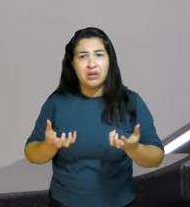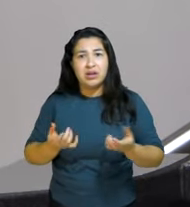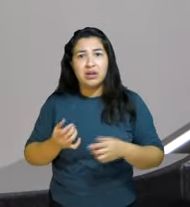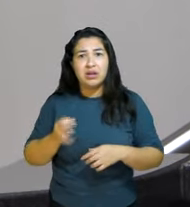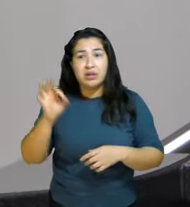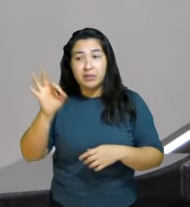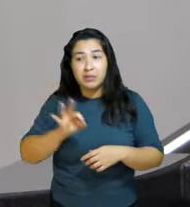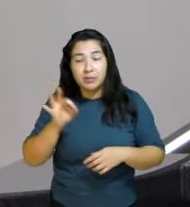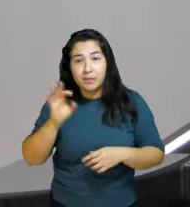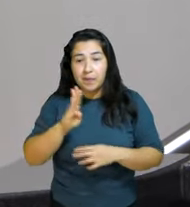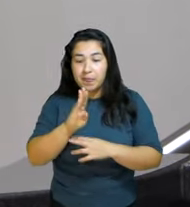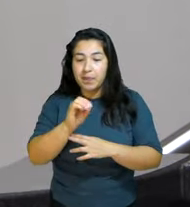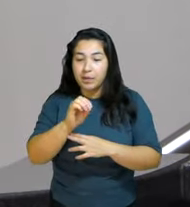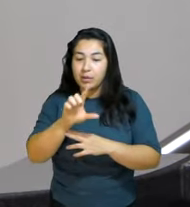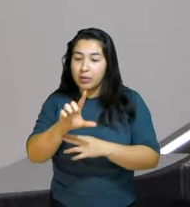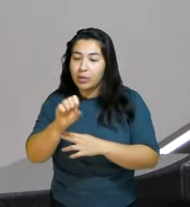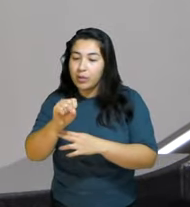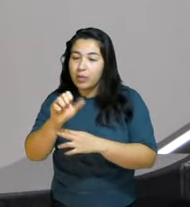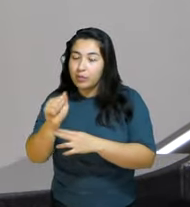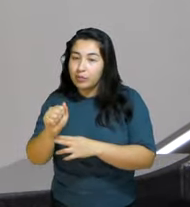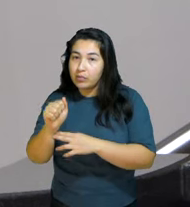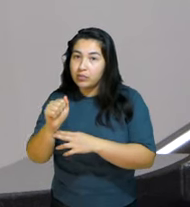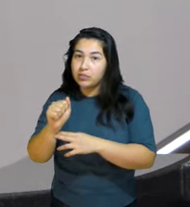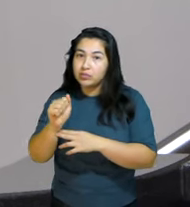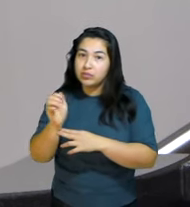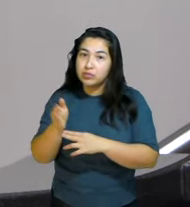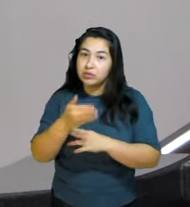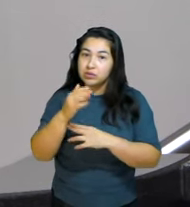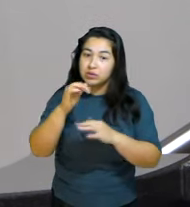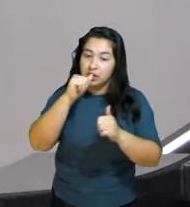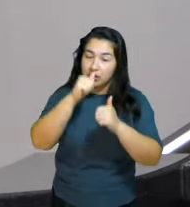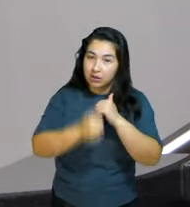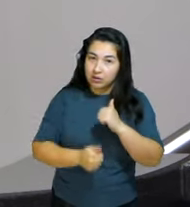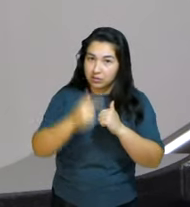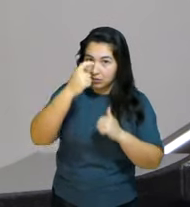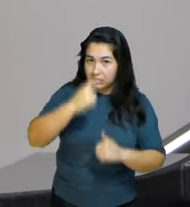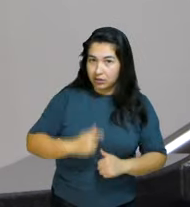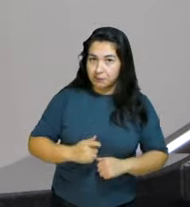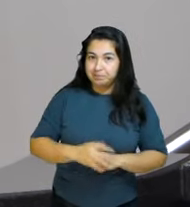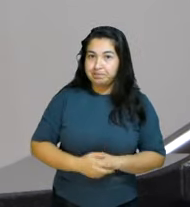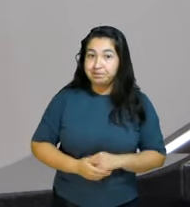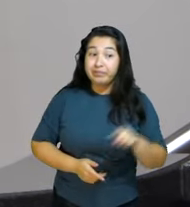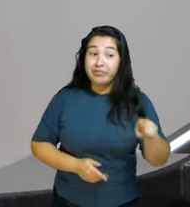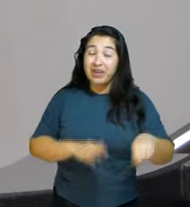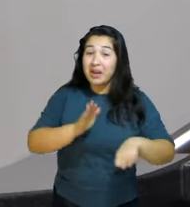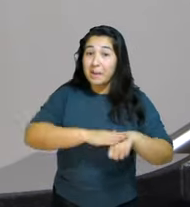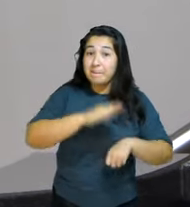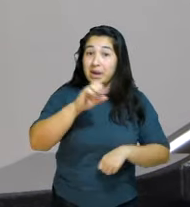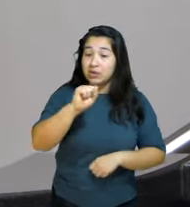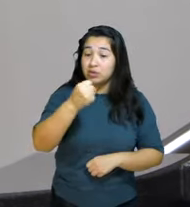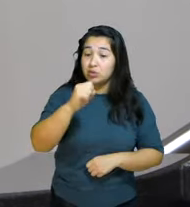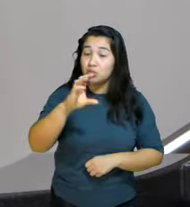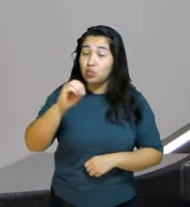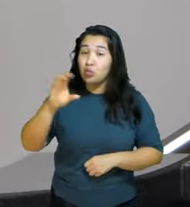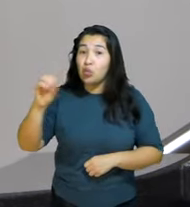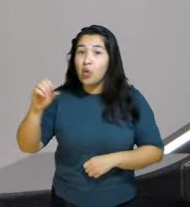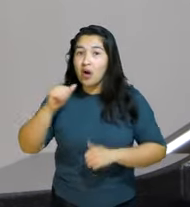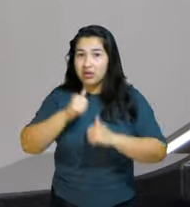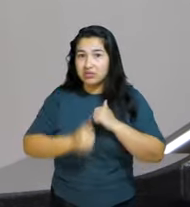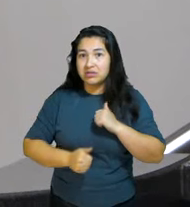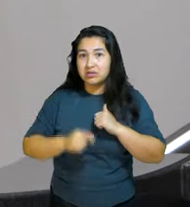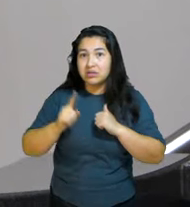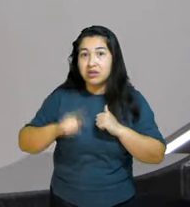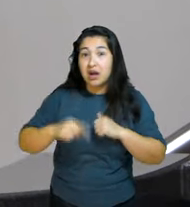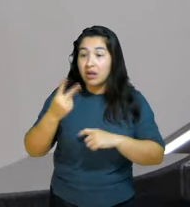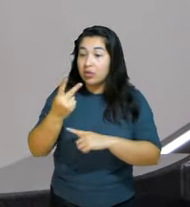ano. Então, a falta de respostas ainda para esses atletas, os mais de 800 atletas, foram 2 mil atletas